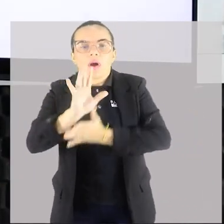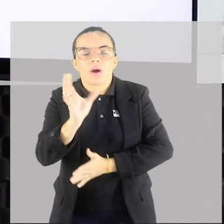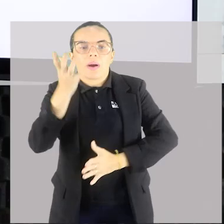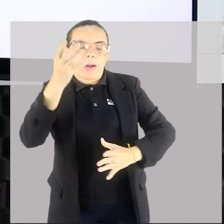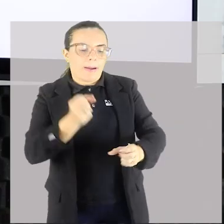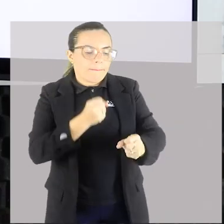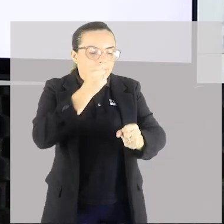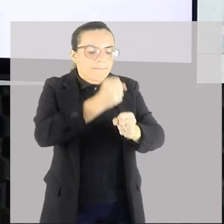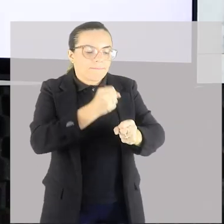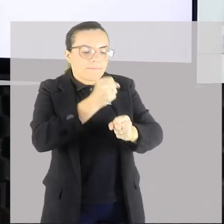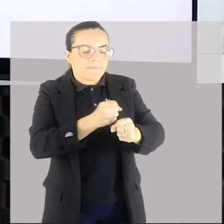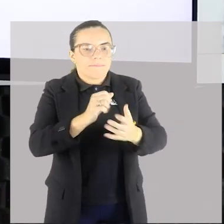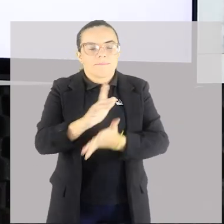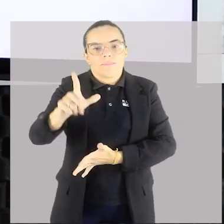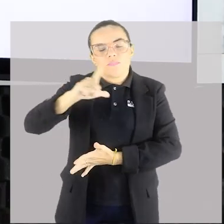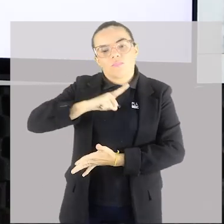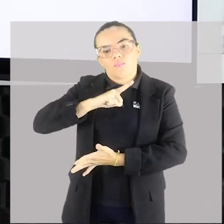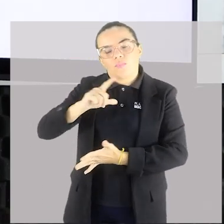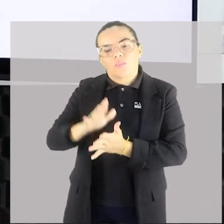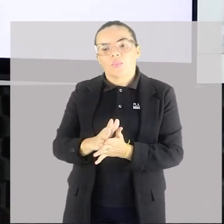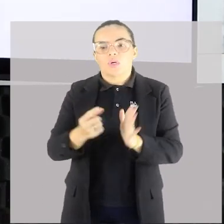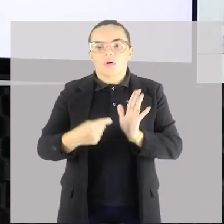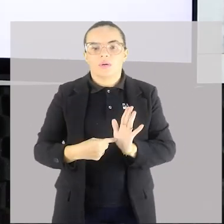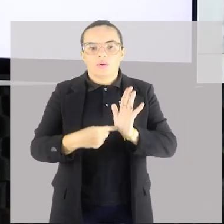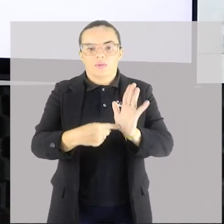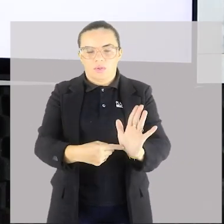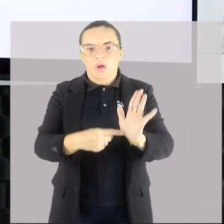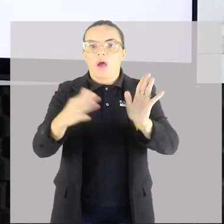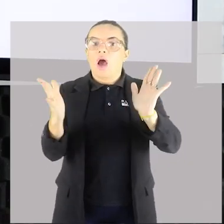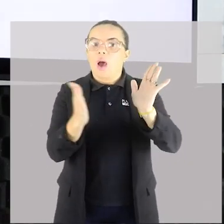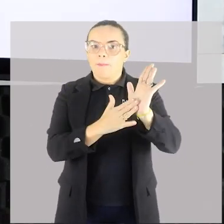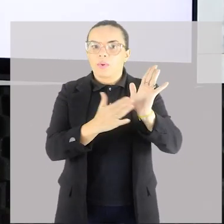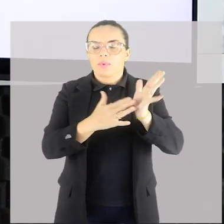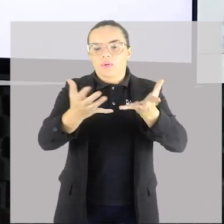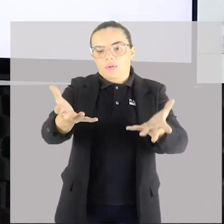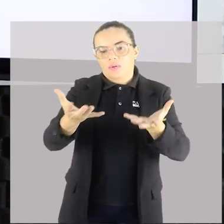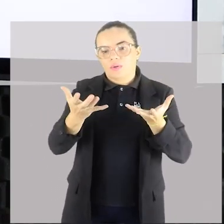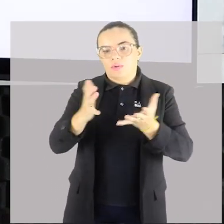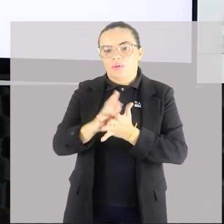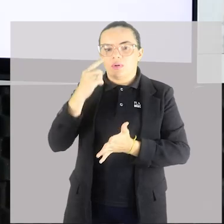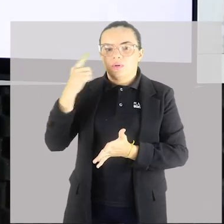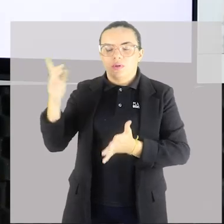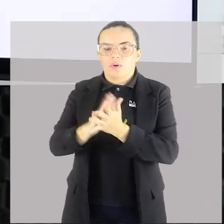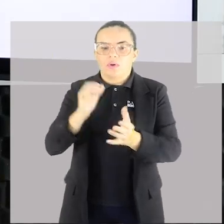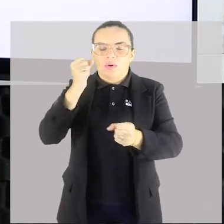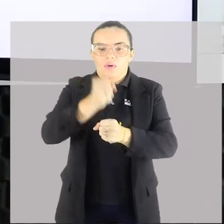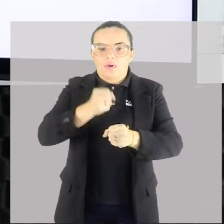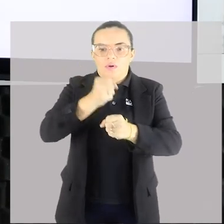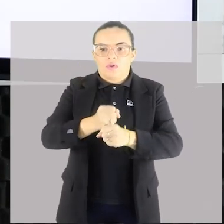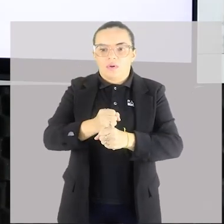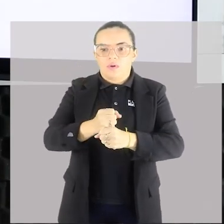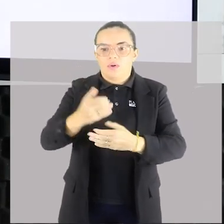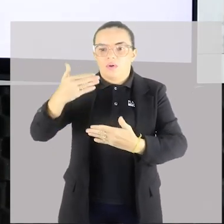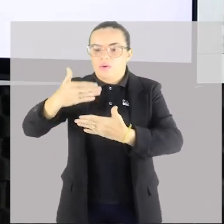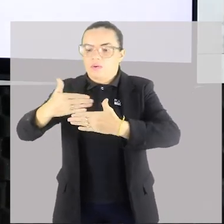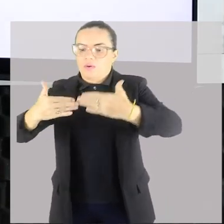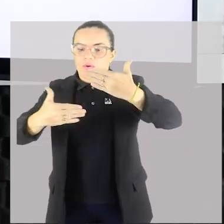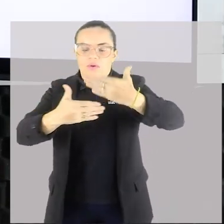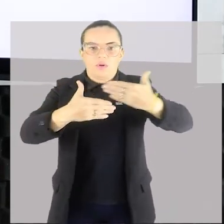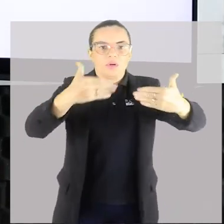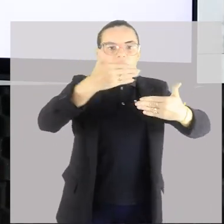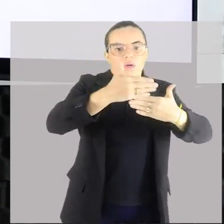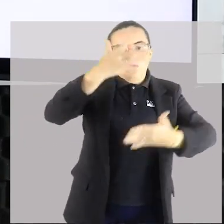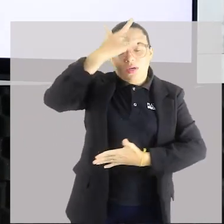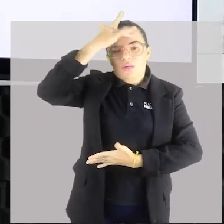partir do que tem estabelecido e do que você tem de proposta. Então a proposta aqui era montar com quem estivesse lá e o